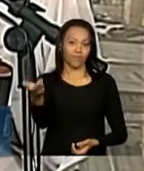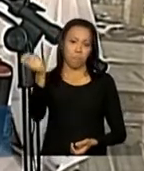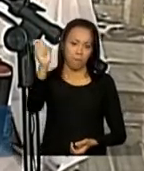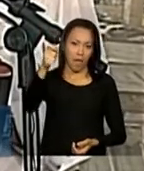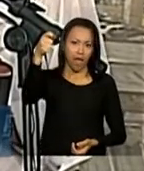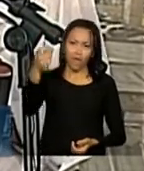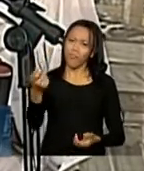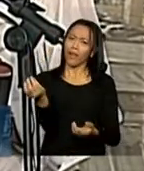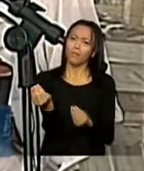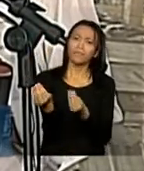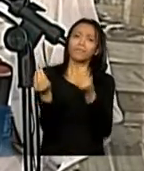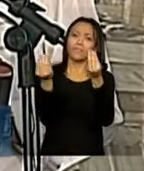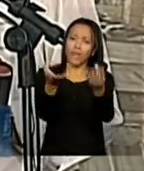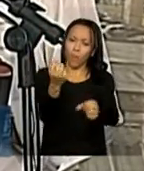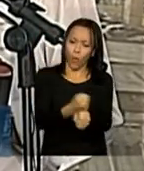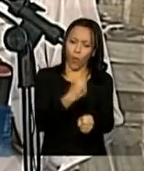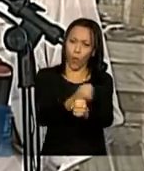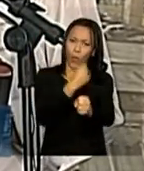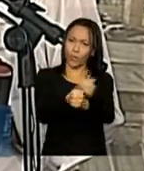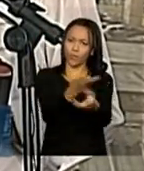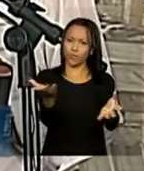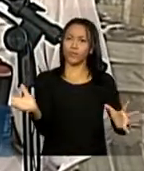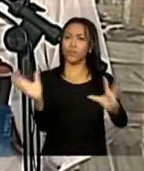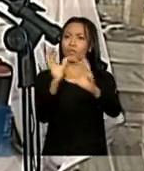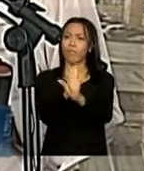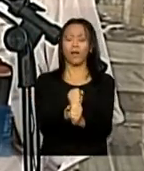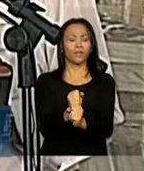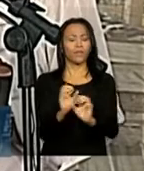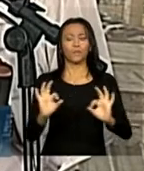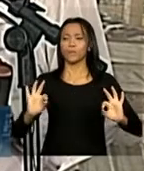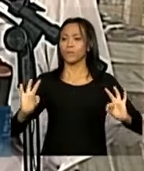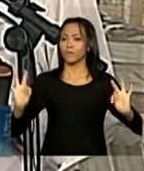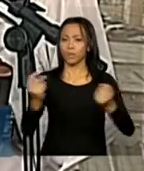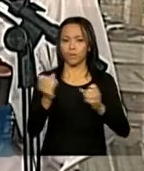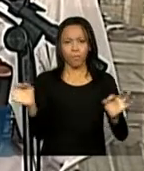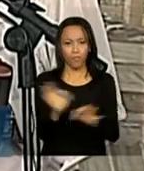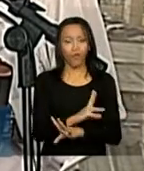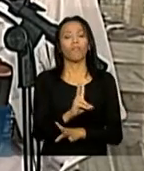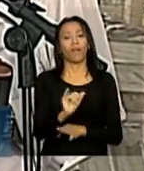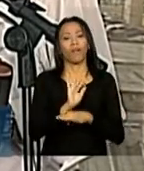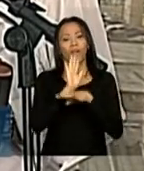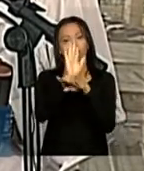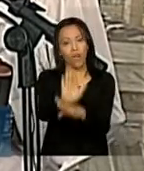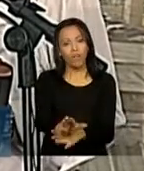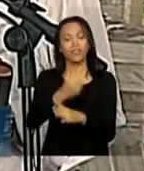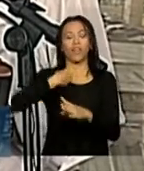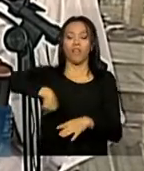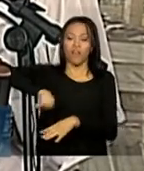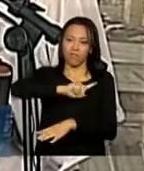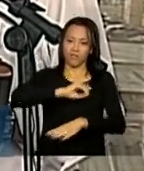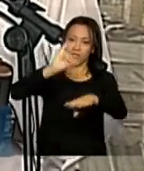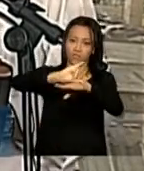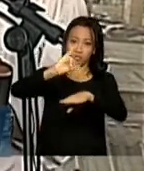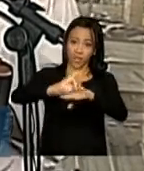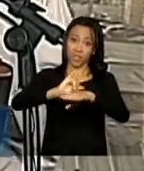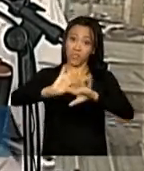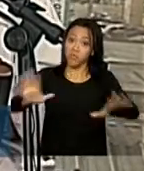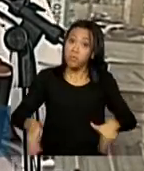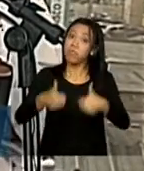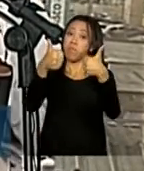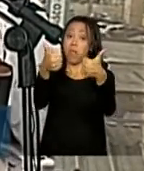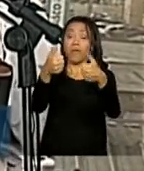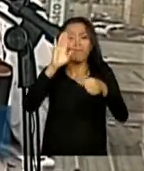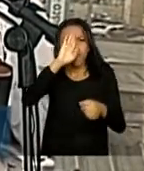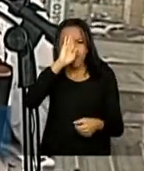entregar mais uma obra que, somada às outras, quando ficarem prontas, vão ajudar muito a nossa cidade a fluir melhor e,